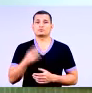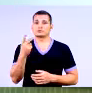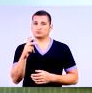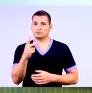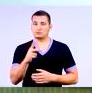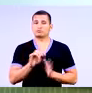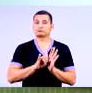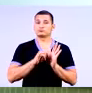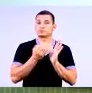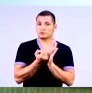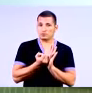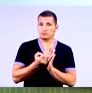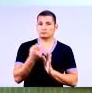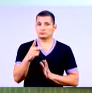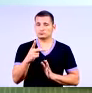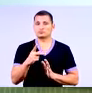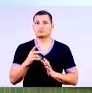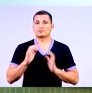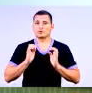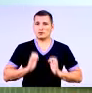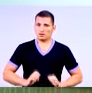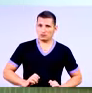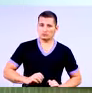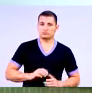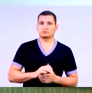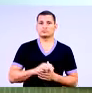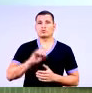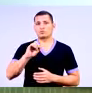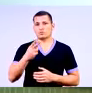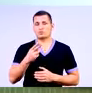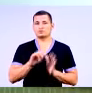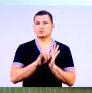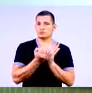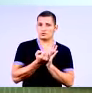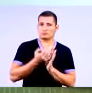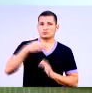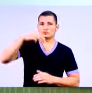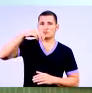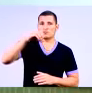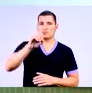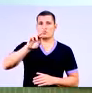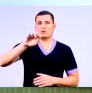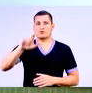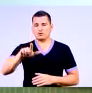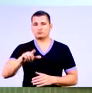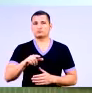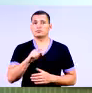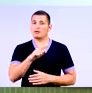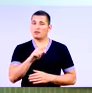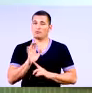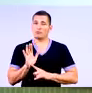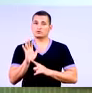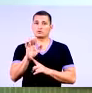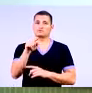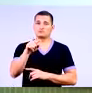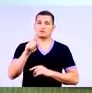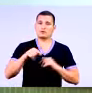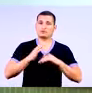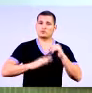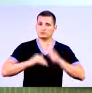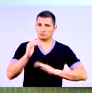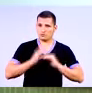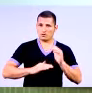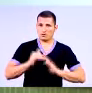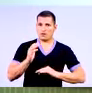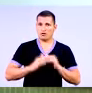comportamento ético ou o seu comportamento moral. Isso vai atestar se você é um profissional que